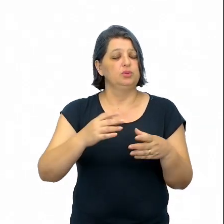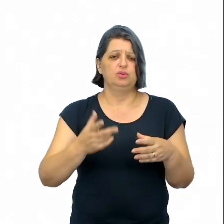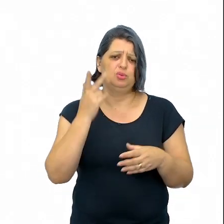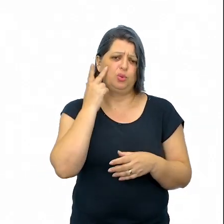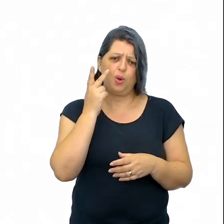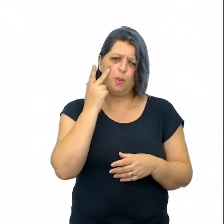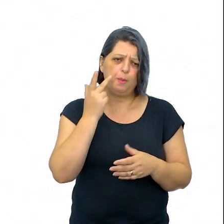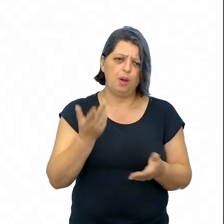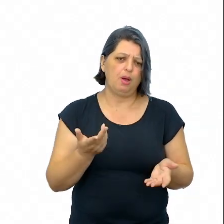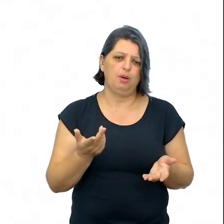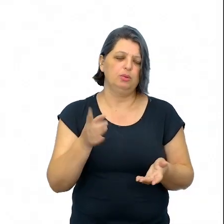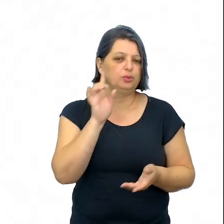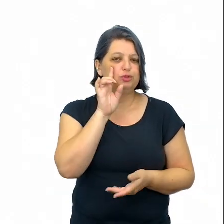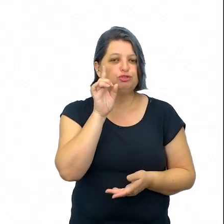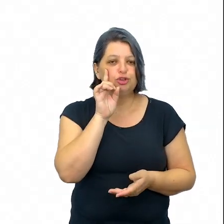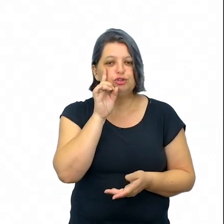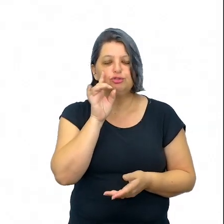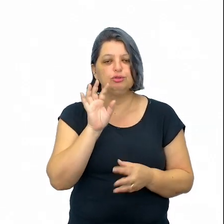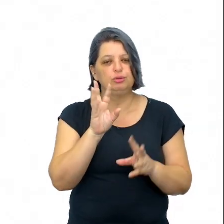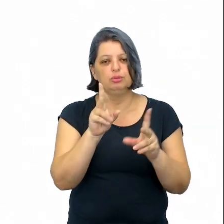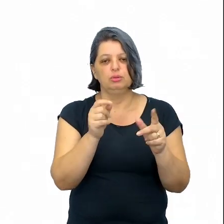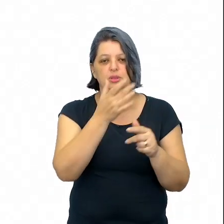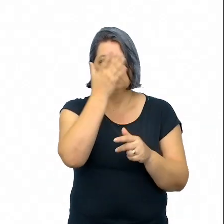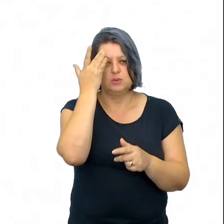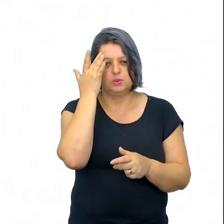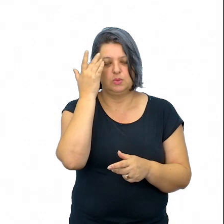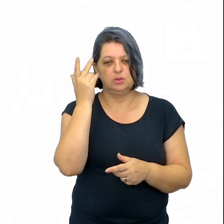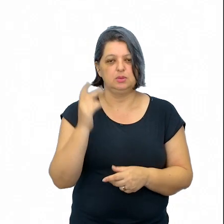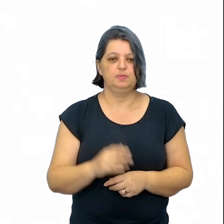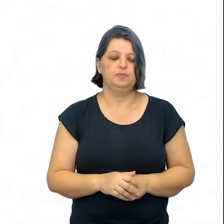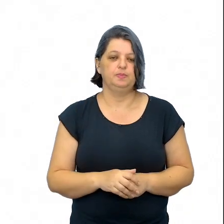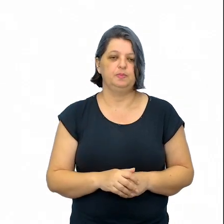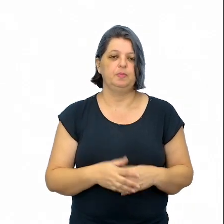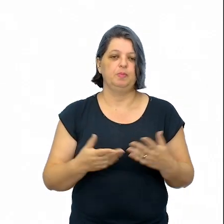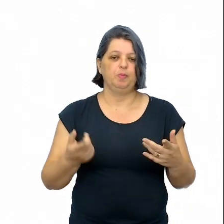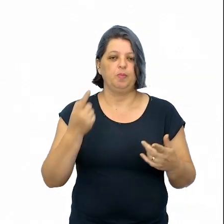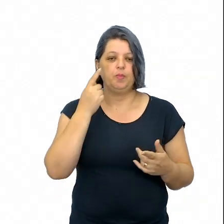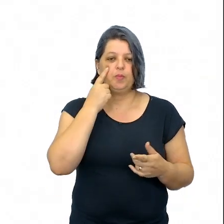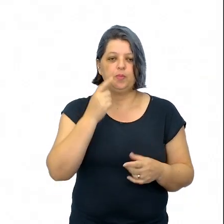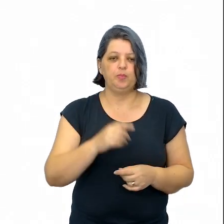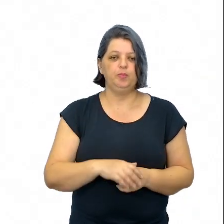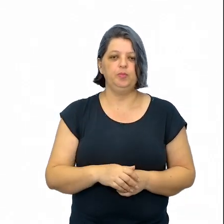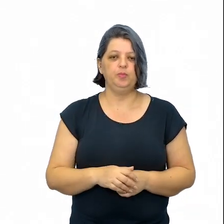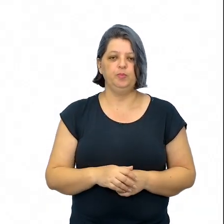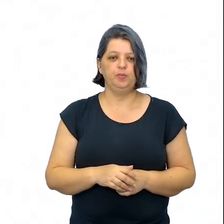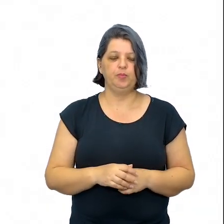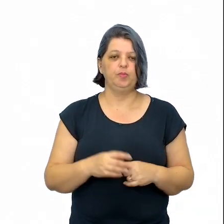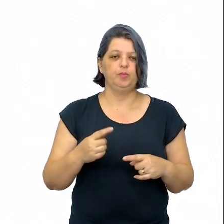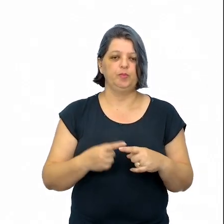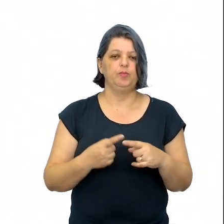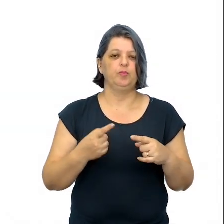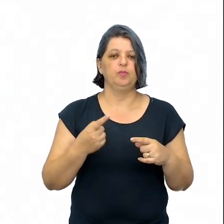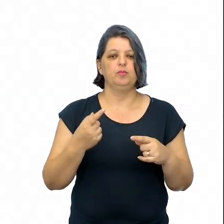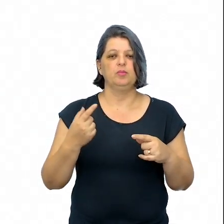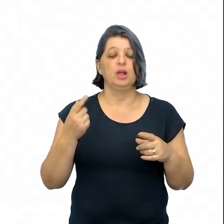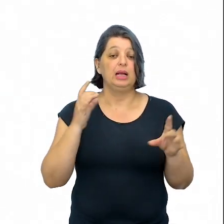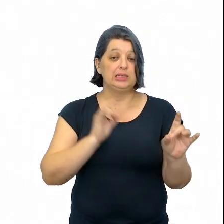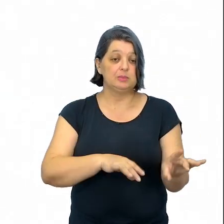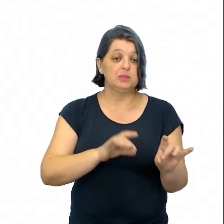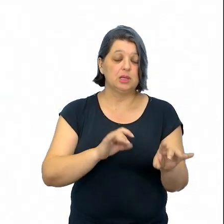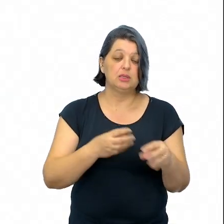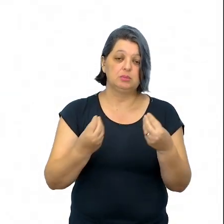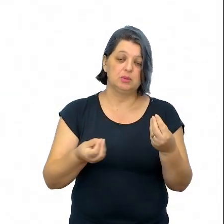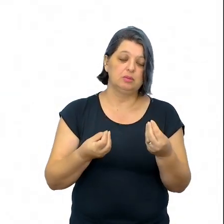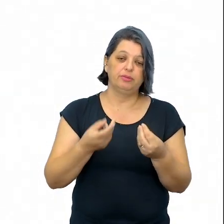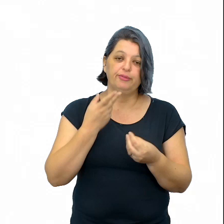ele é de todos que perpassam, né? Aí eu tenho que ter, logicamente, um conteúdo que especializado, se refere